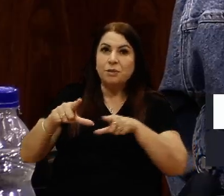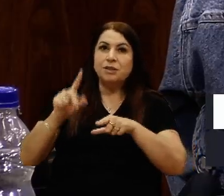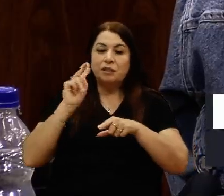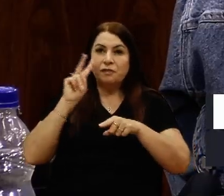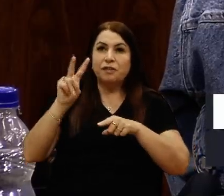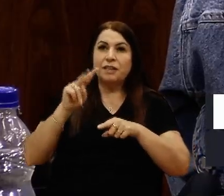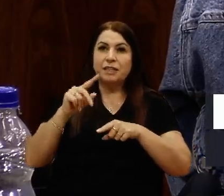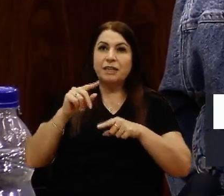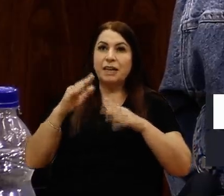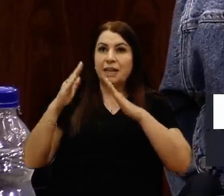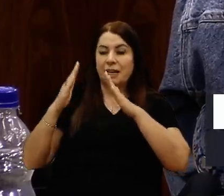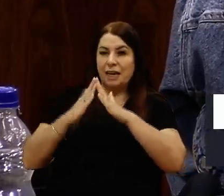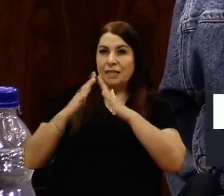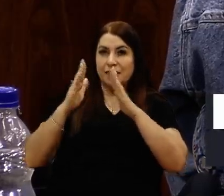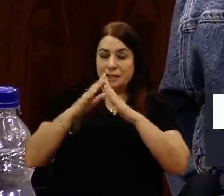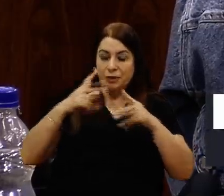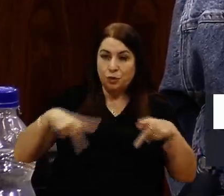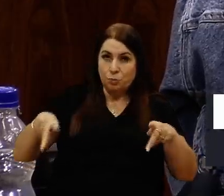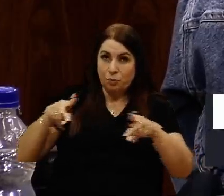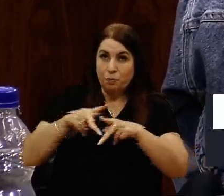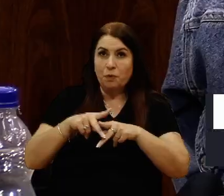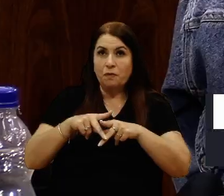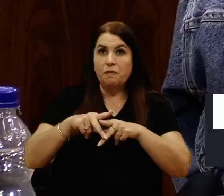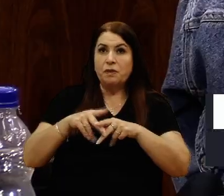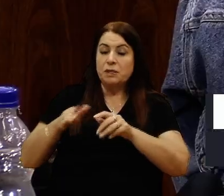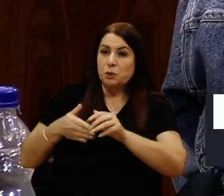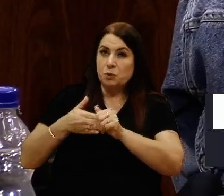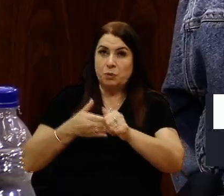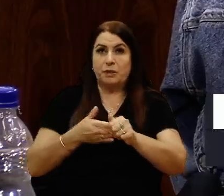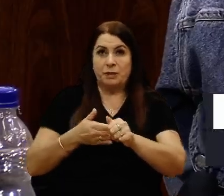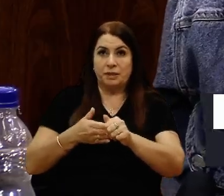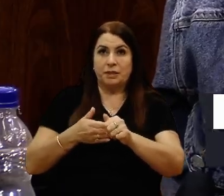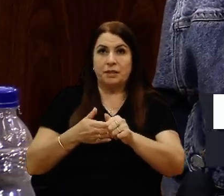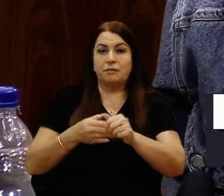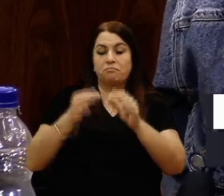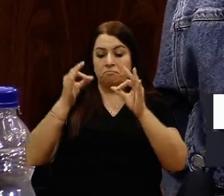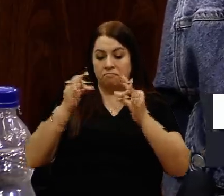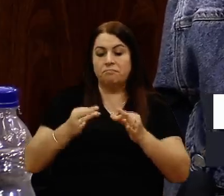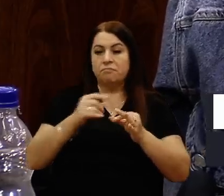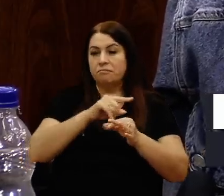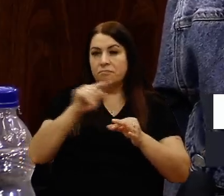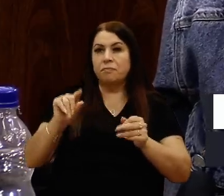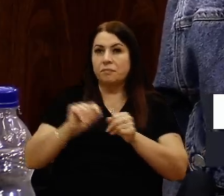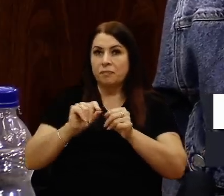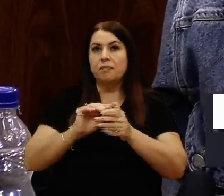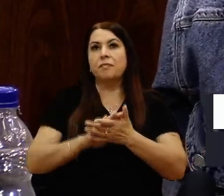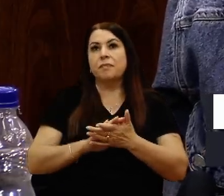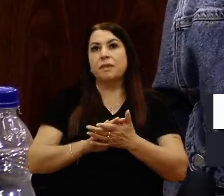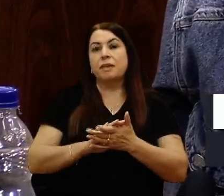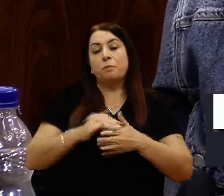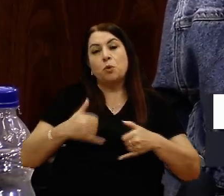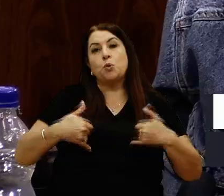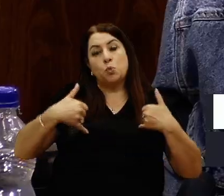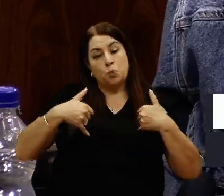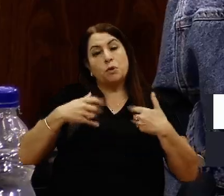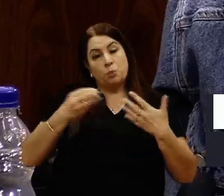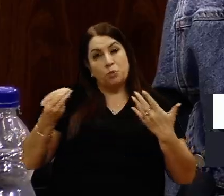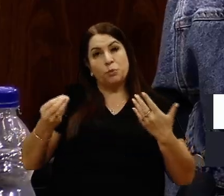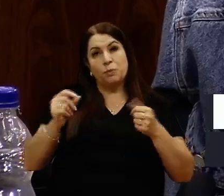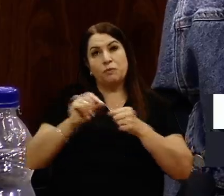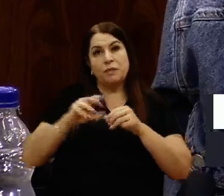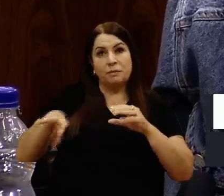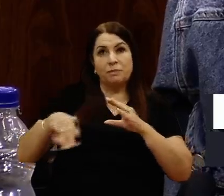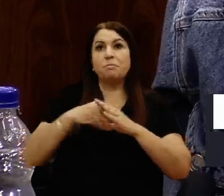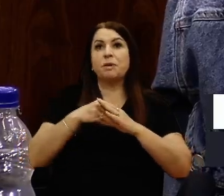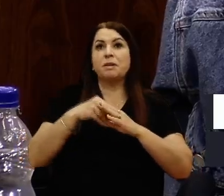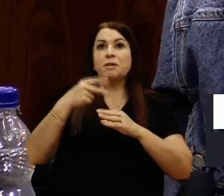nossa casa, a casa do povo, ser conduzida com a maestria que o senhor conduziu, me orgulha muito por fazer parte,